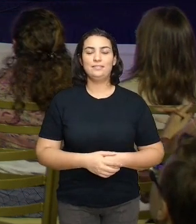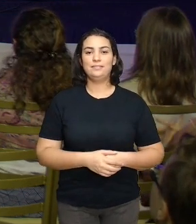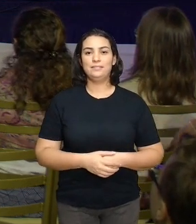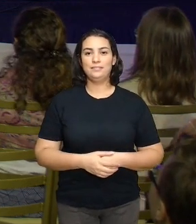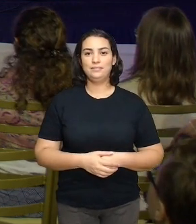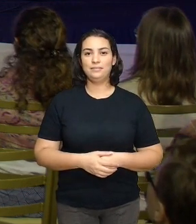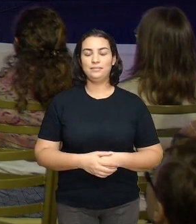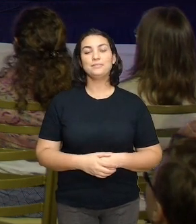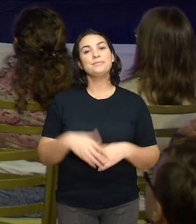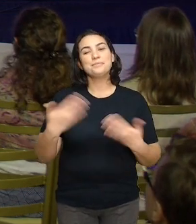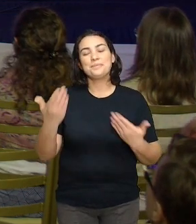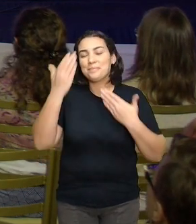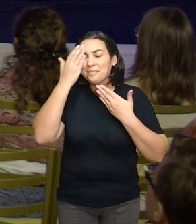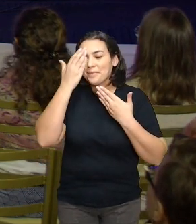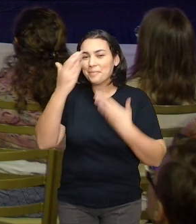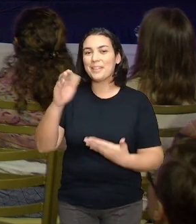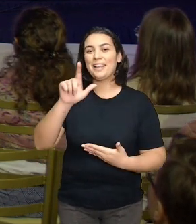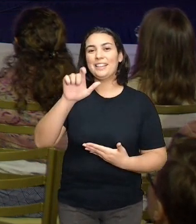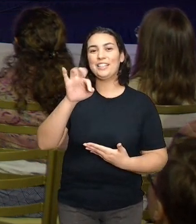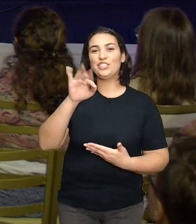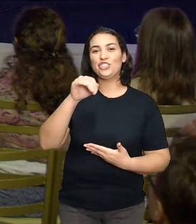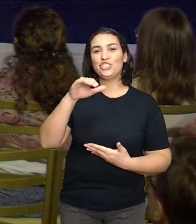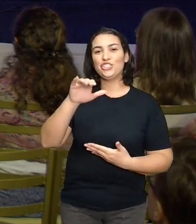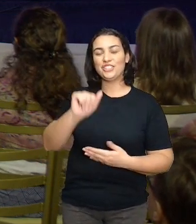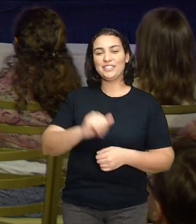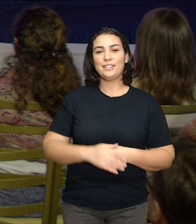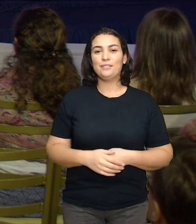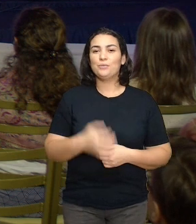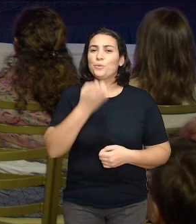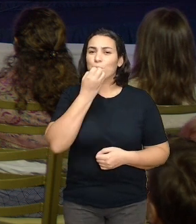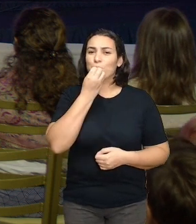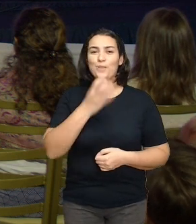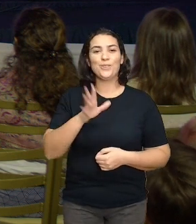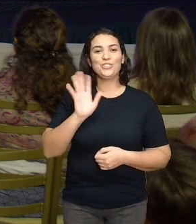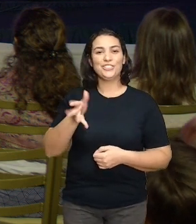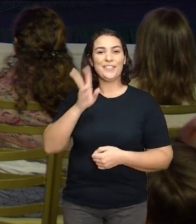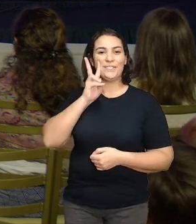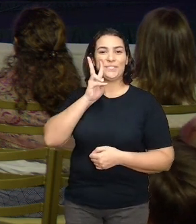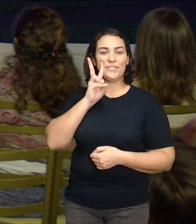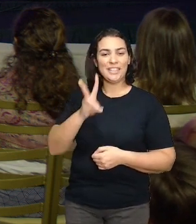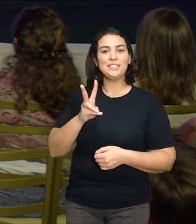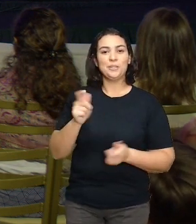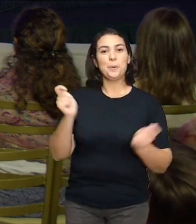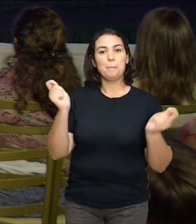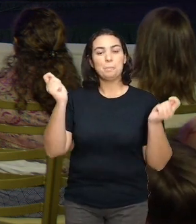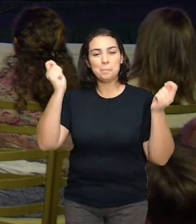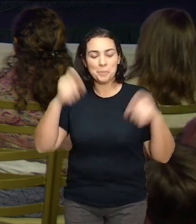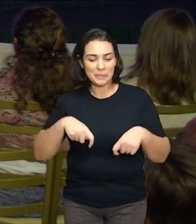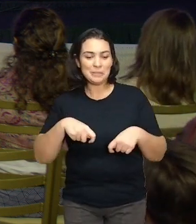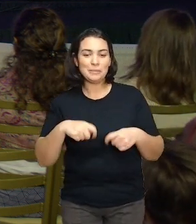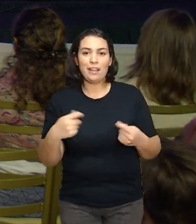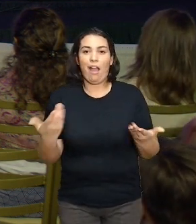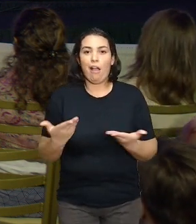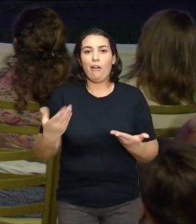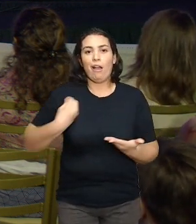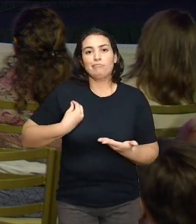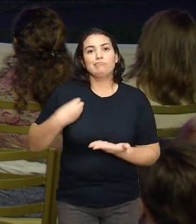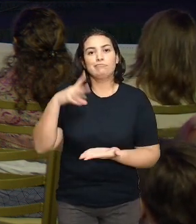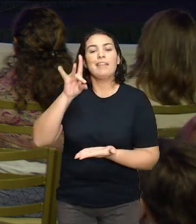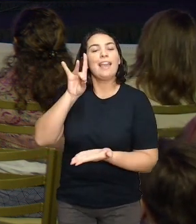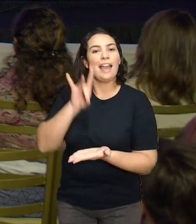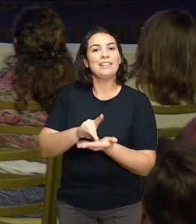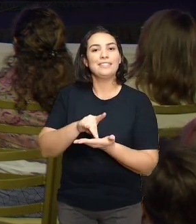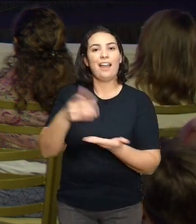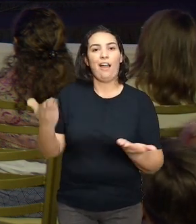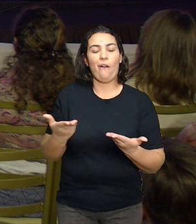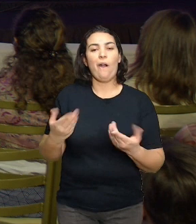Muito obrigada, Letícia. Foi muito bom já ver, né, essa possibilidade se concretizando aqui na rede do estudante de escola